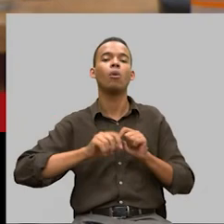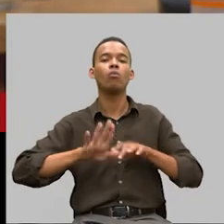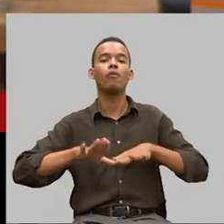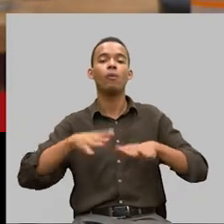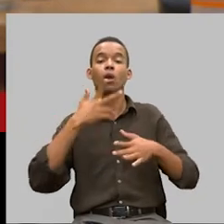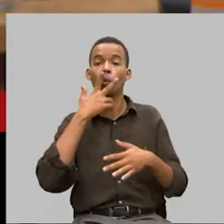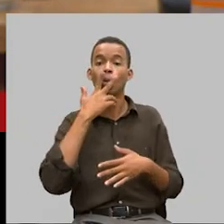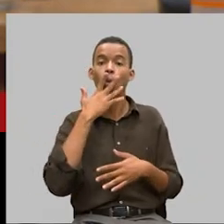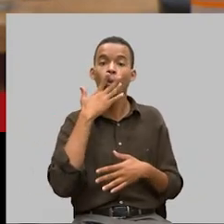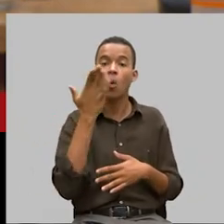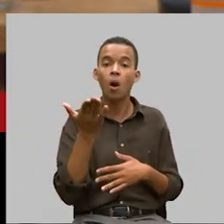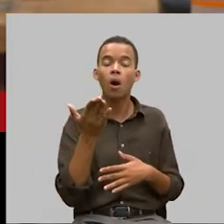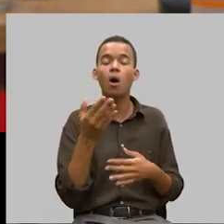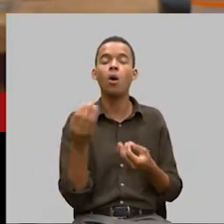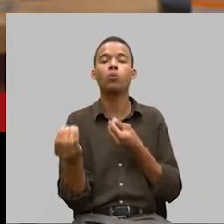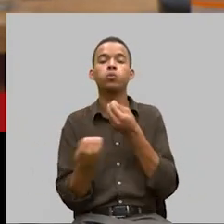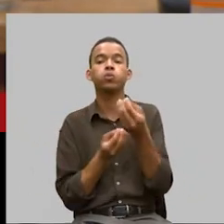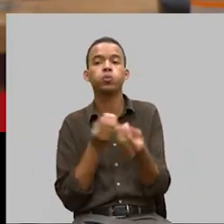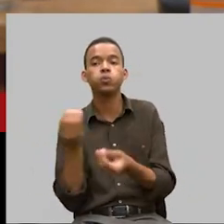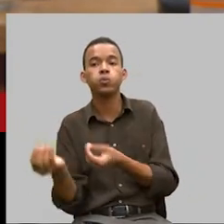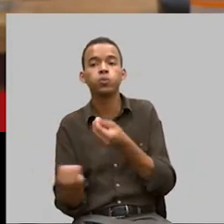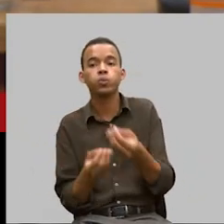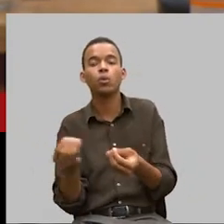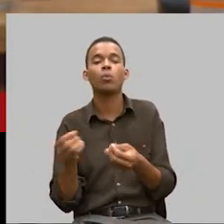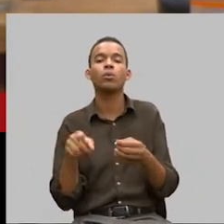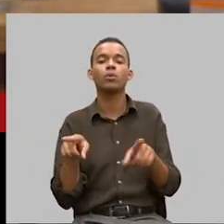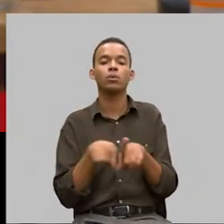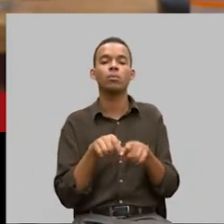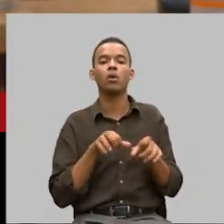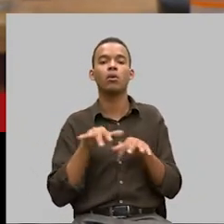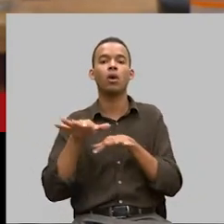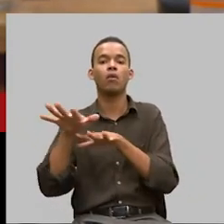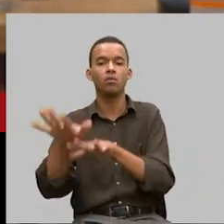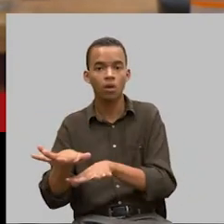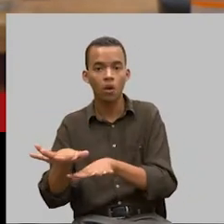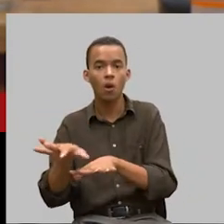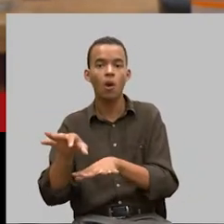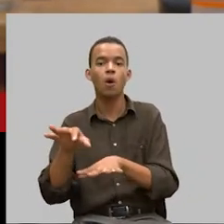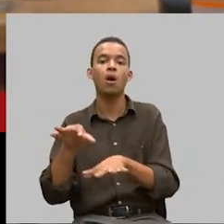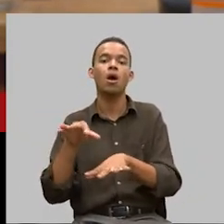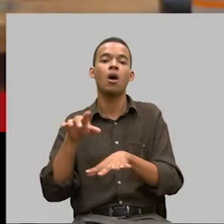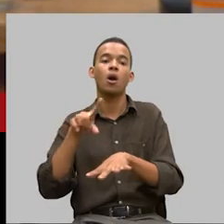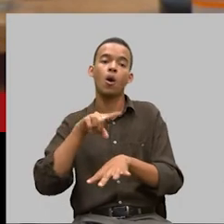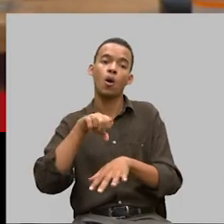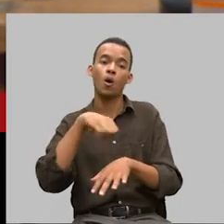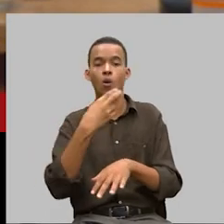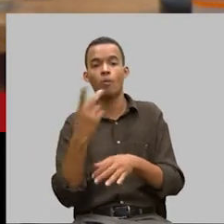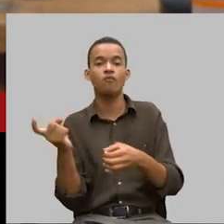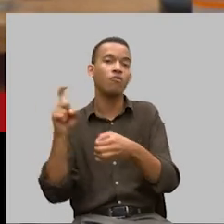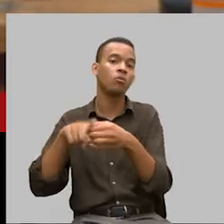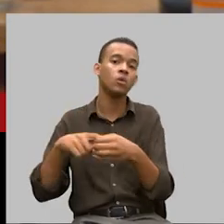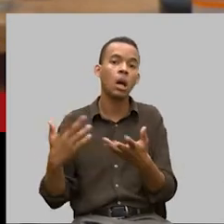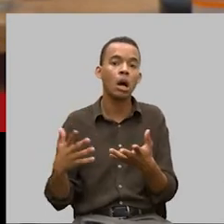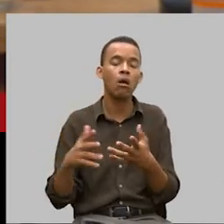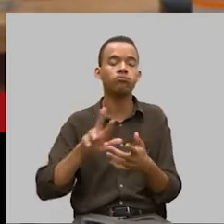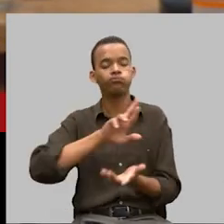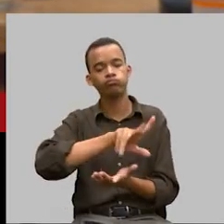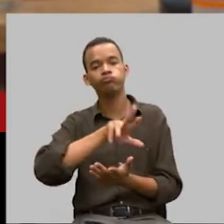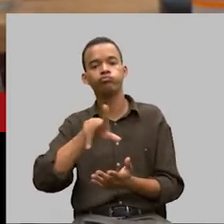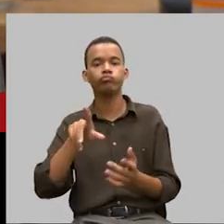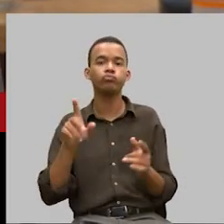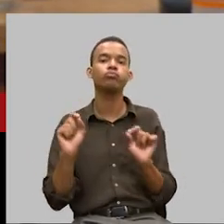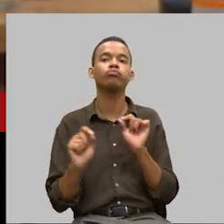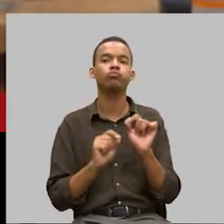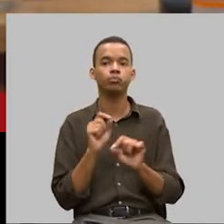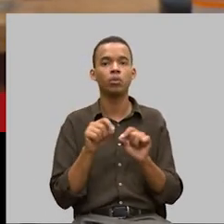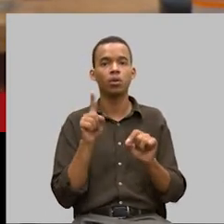são como são o que que é ocupação o que que é retomada o que que é invasão nós sabemos diferenciar isso então é